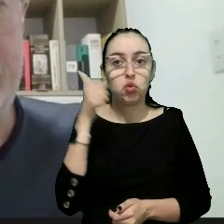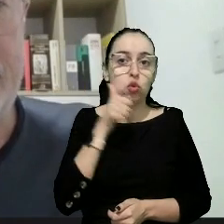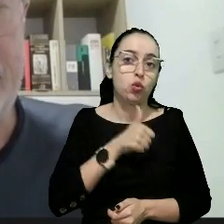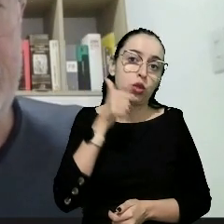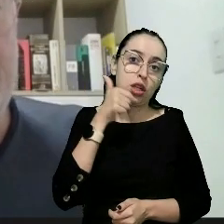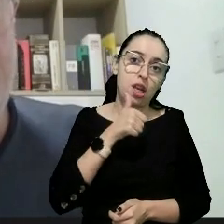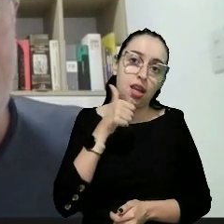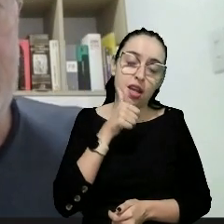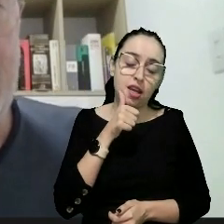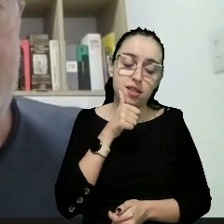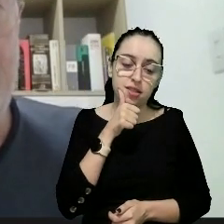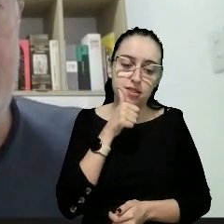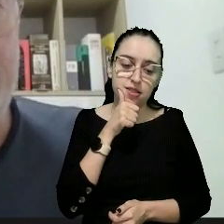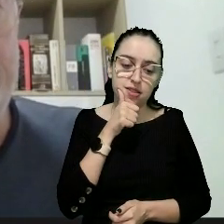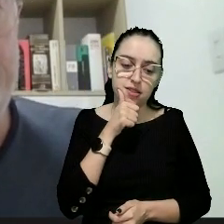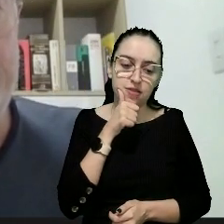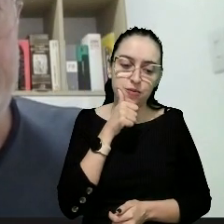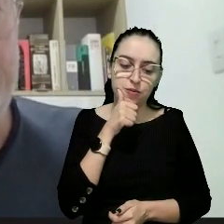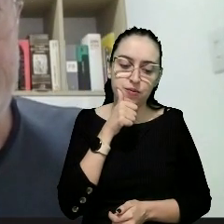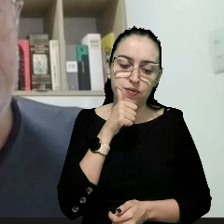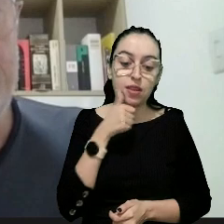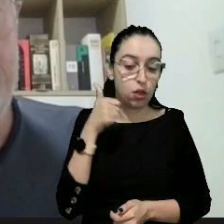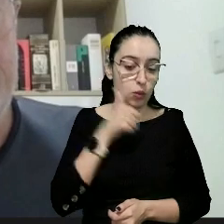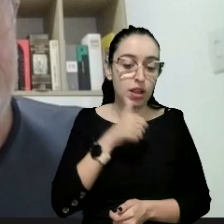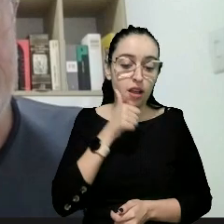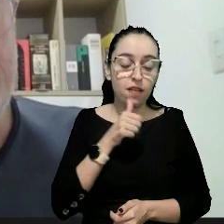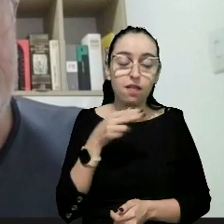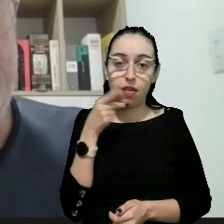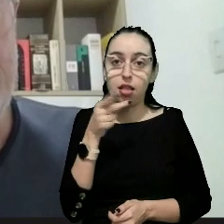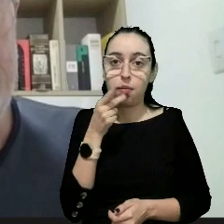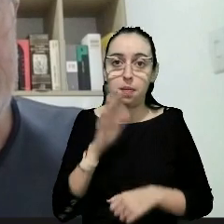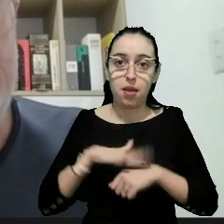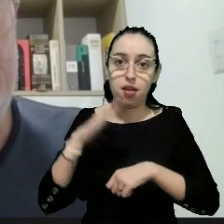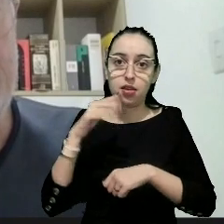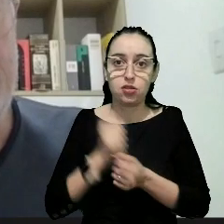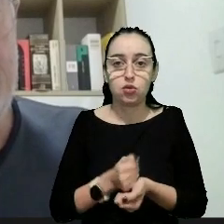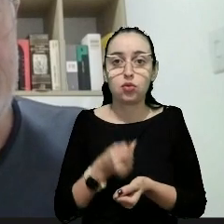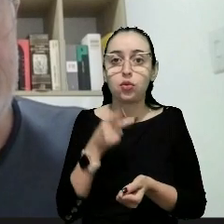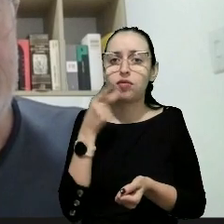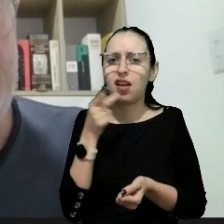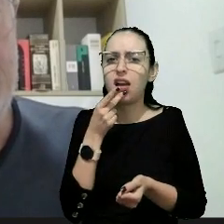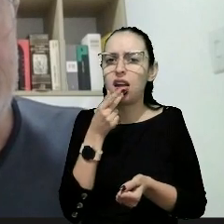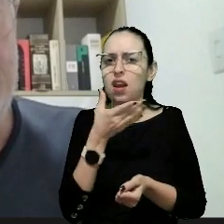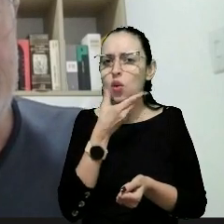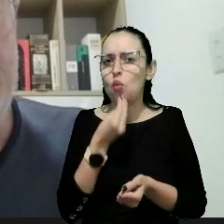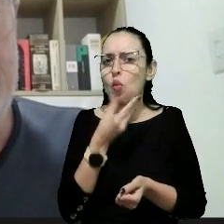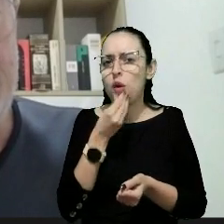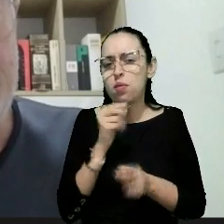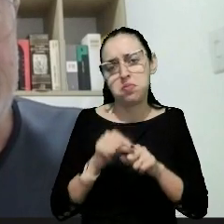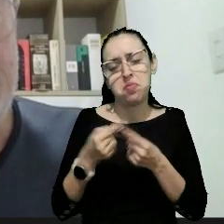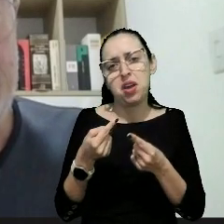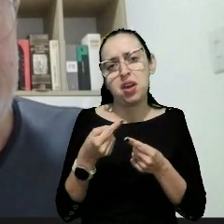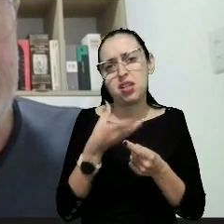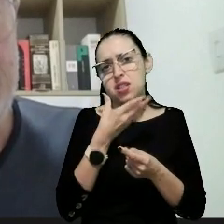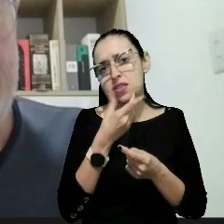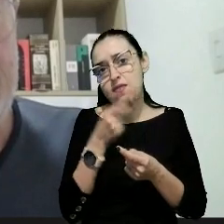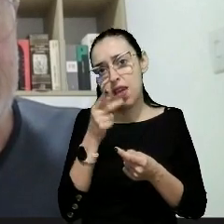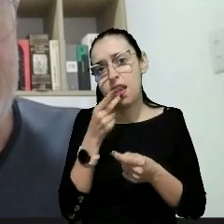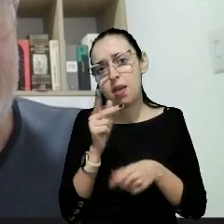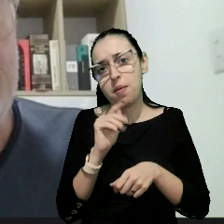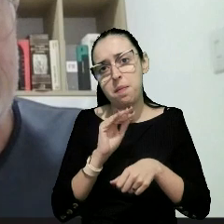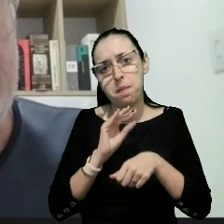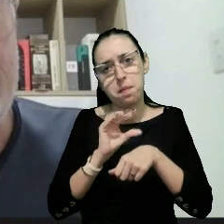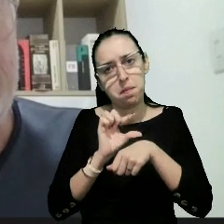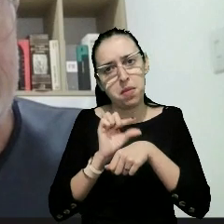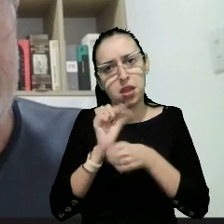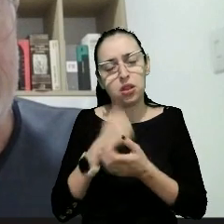que essas mulheres, né? Eu falo mais das mulheres porque as mulheres falam mais também, né? Os homens falam, mas falam